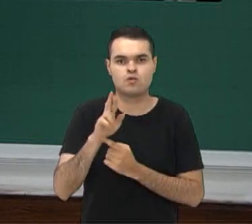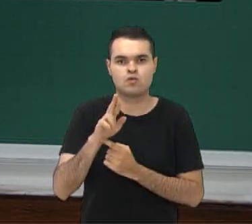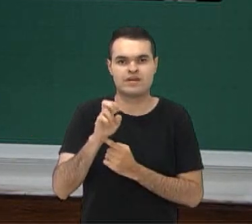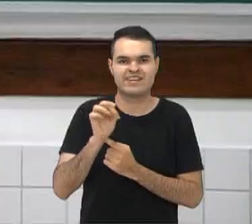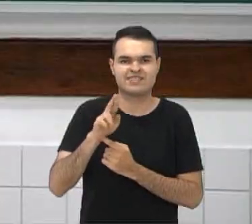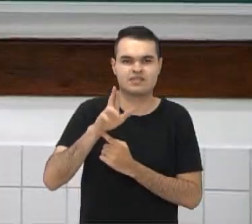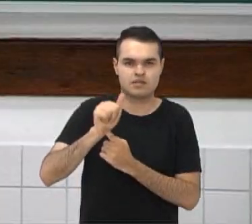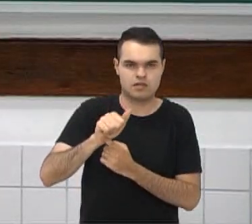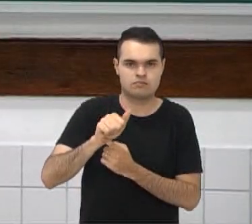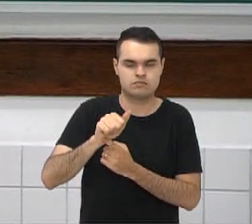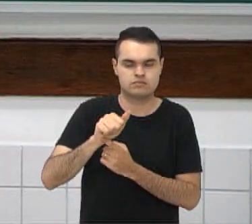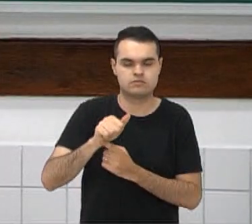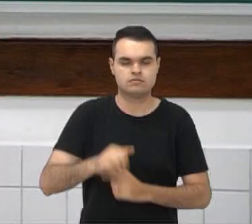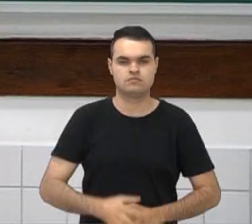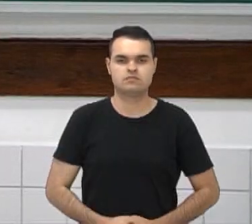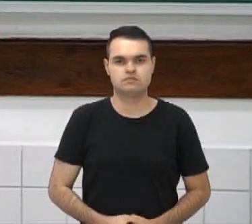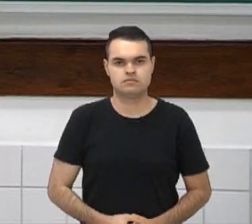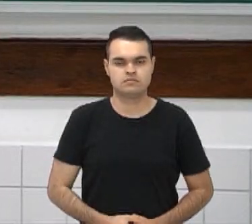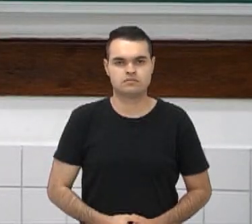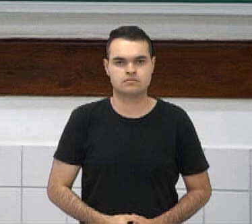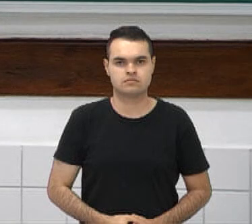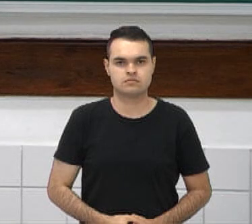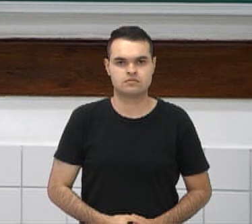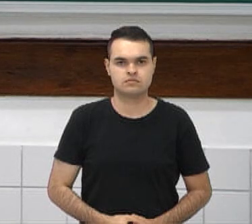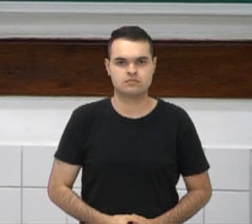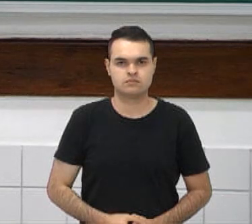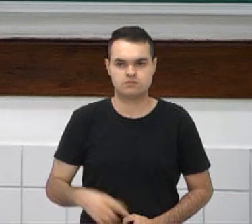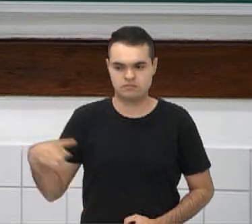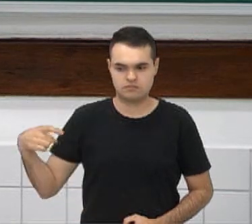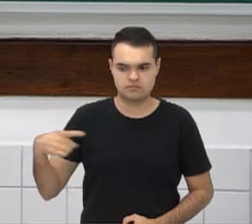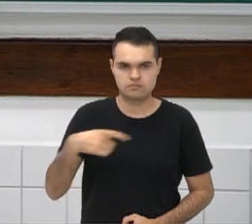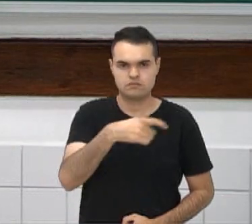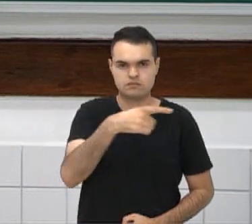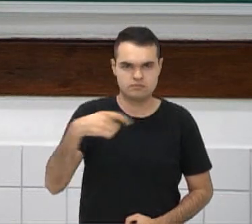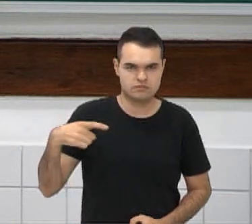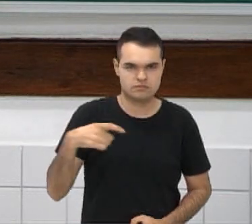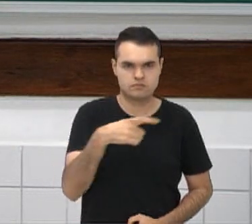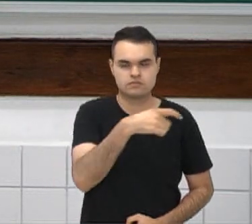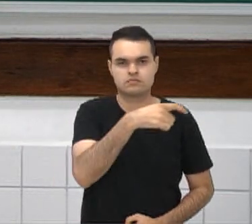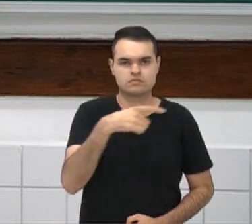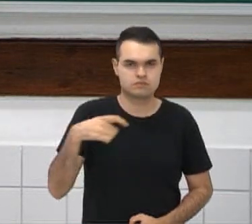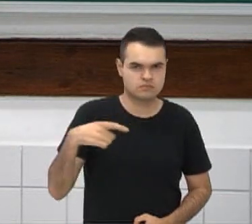Tá? E lembrando, pessoal, como os espermatozoides, depois eles vão ser lançados